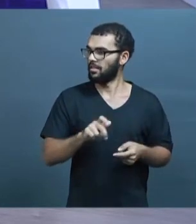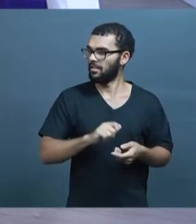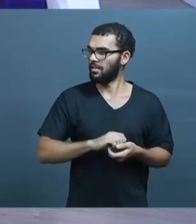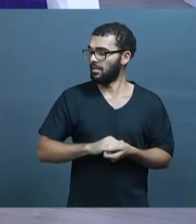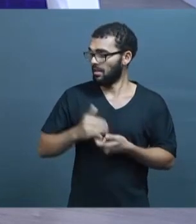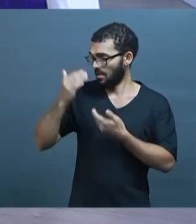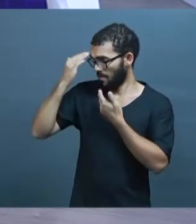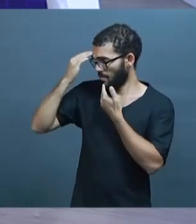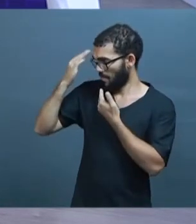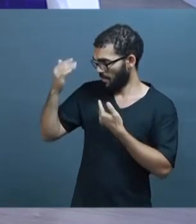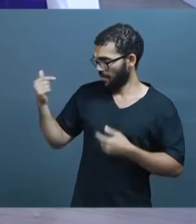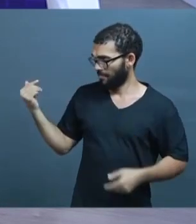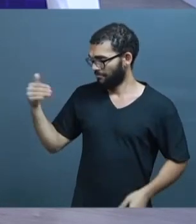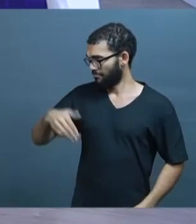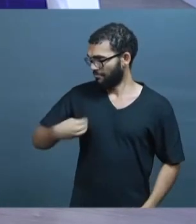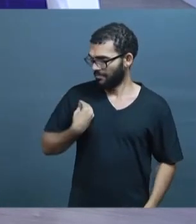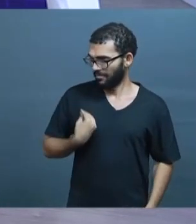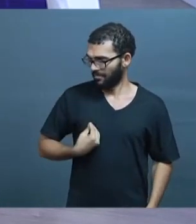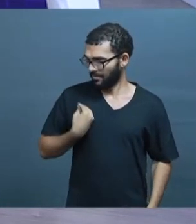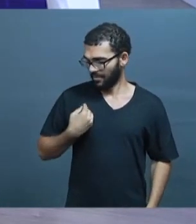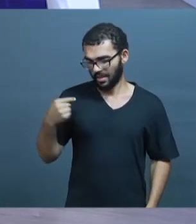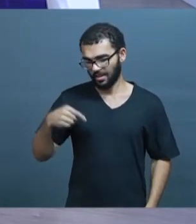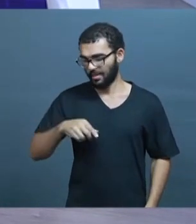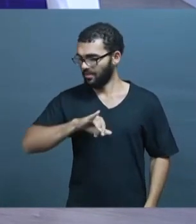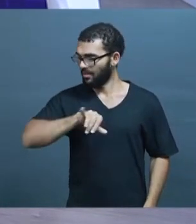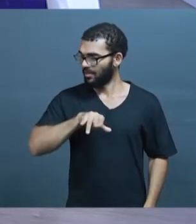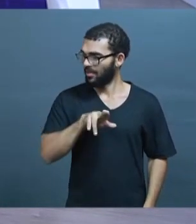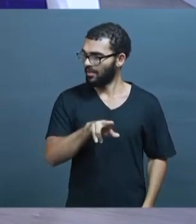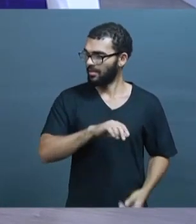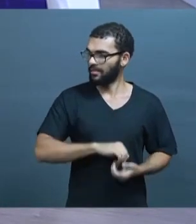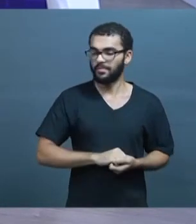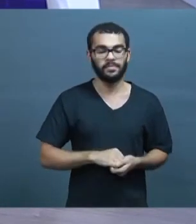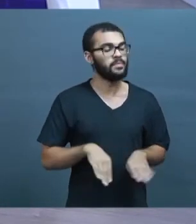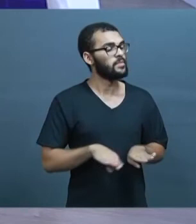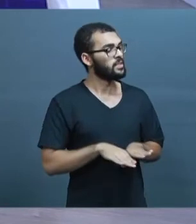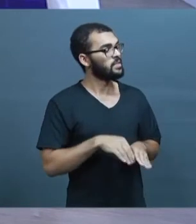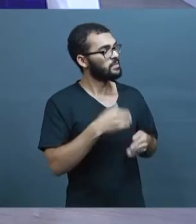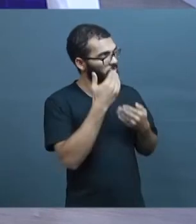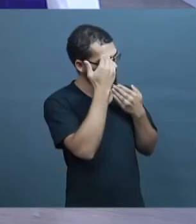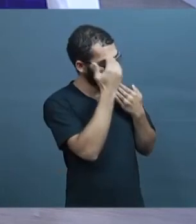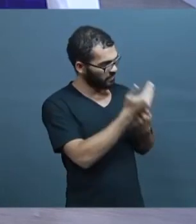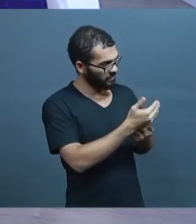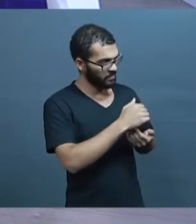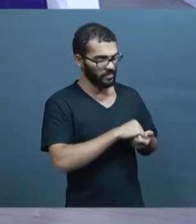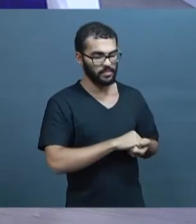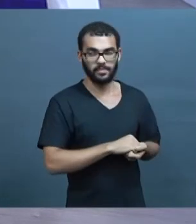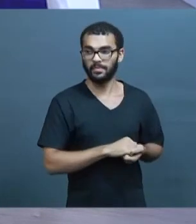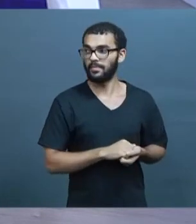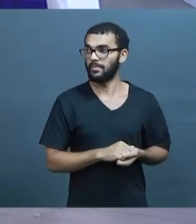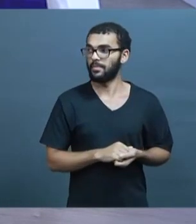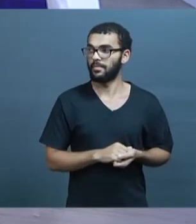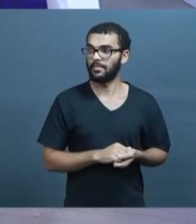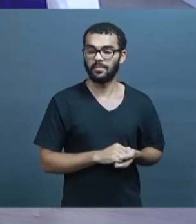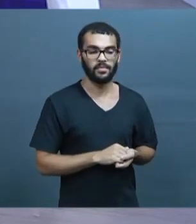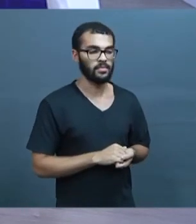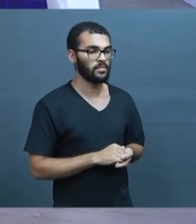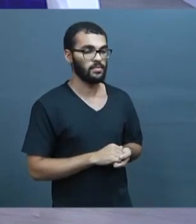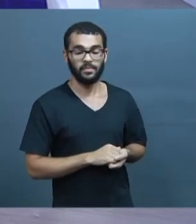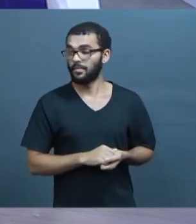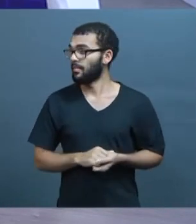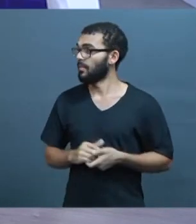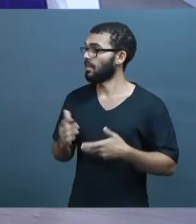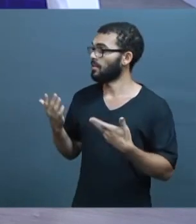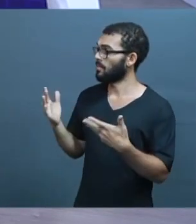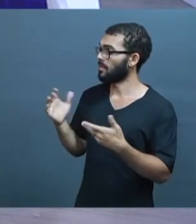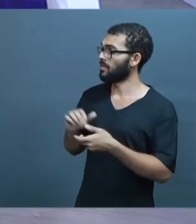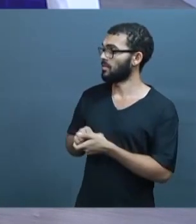estar com a gente durante esses 3 dias aqui no Jornal da UFO, e também professor Alexandre. Olha, meus parabéns, uma honra, viu? Você fez um belíssimo